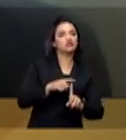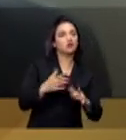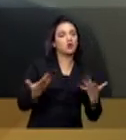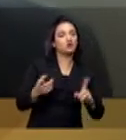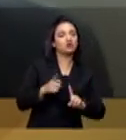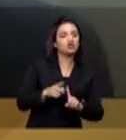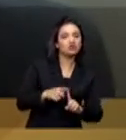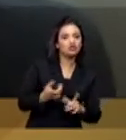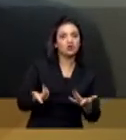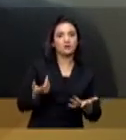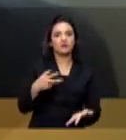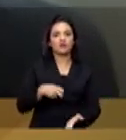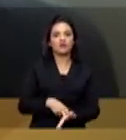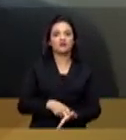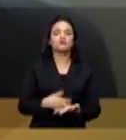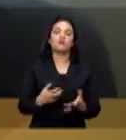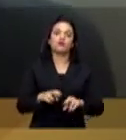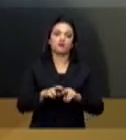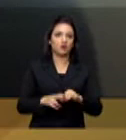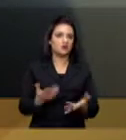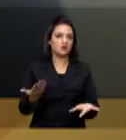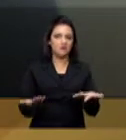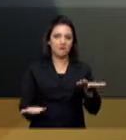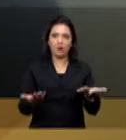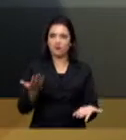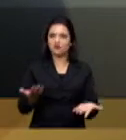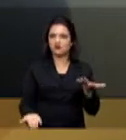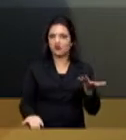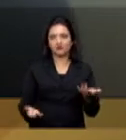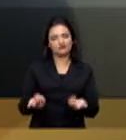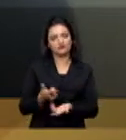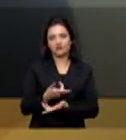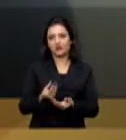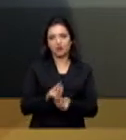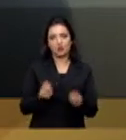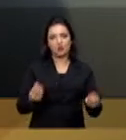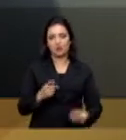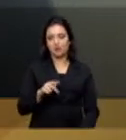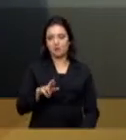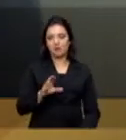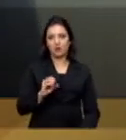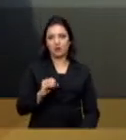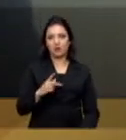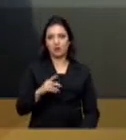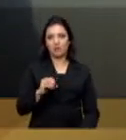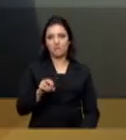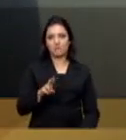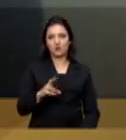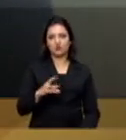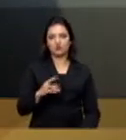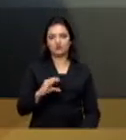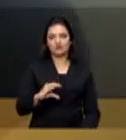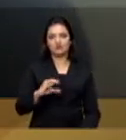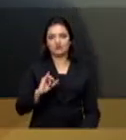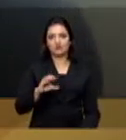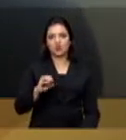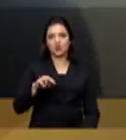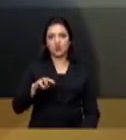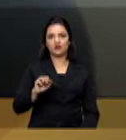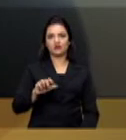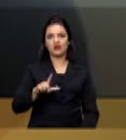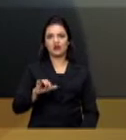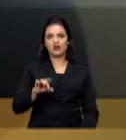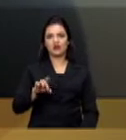inconstitucionalidade recai e fulmina o tipo por inteiro. E nesse ponto, estamos também, em termos técnicos,